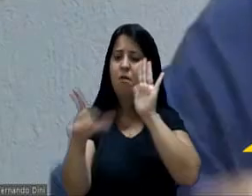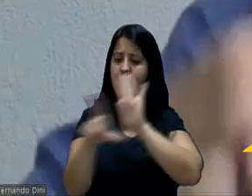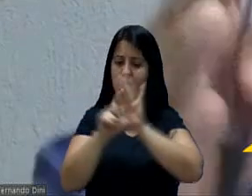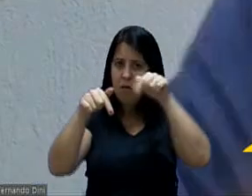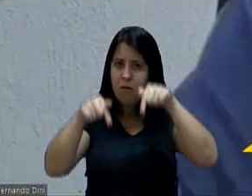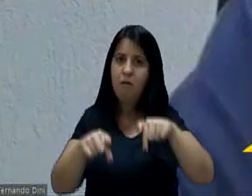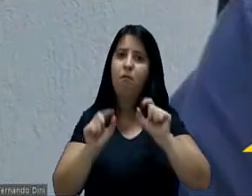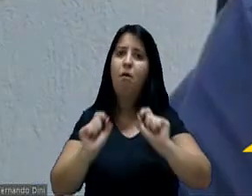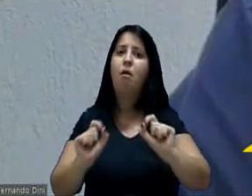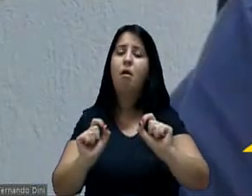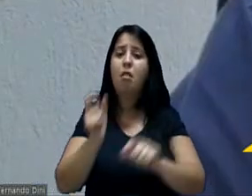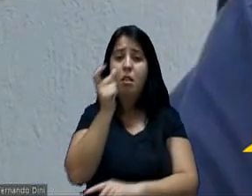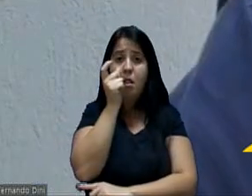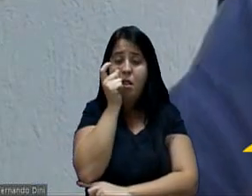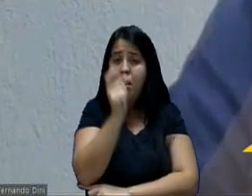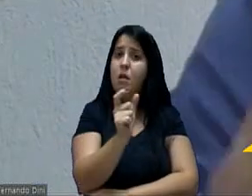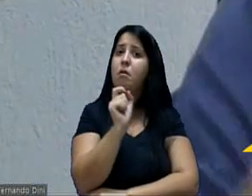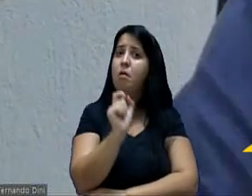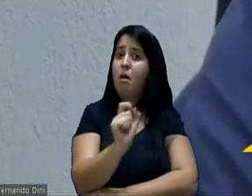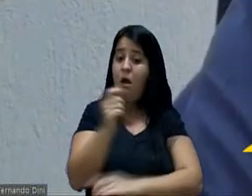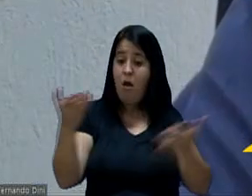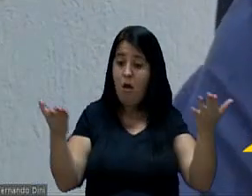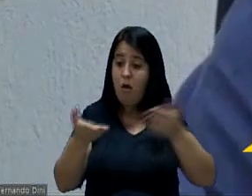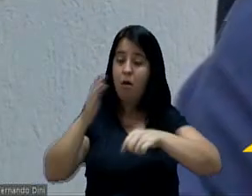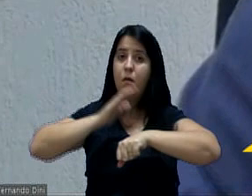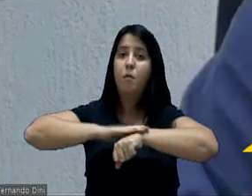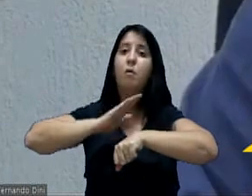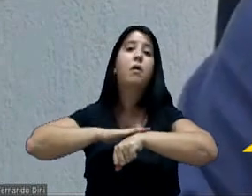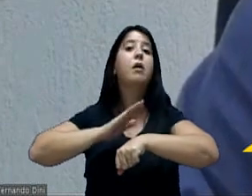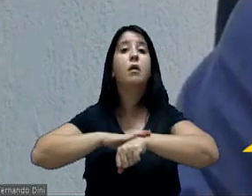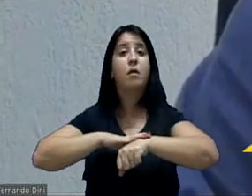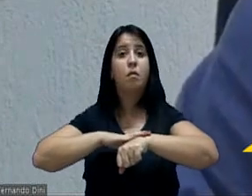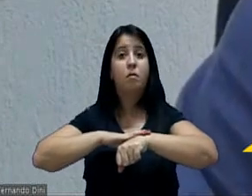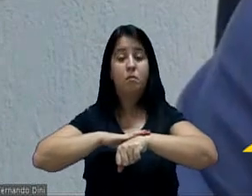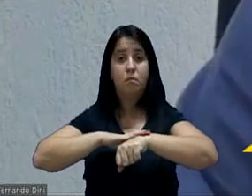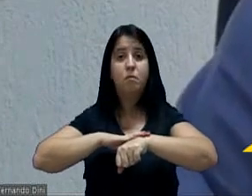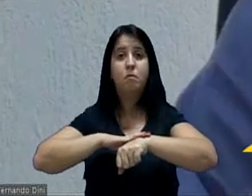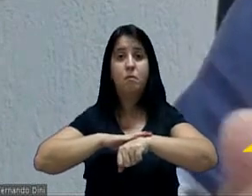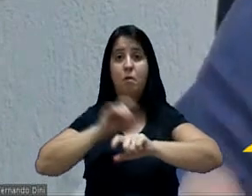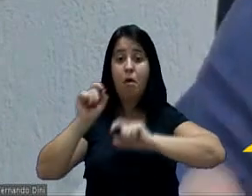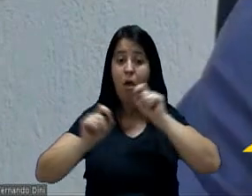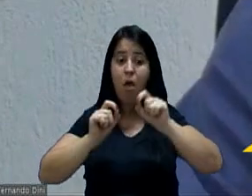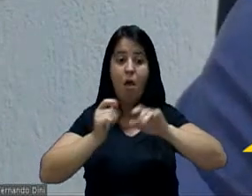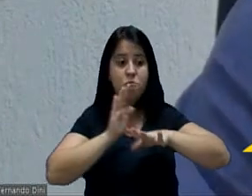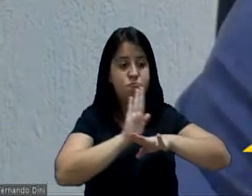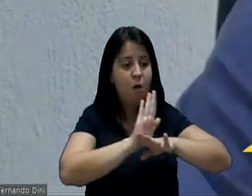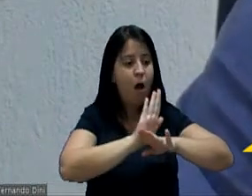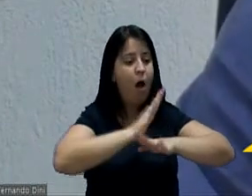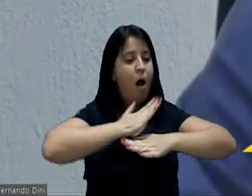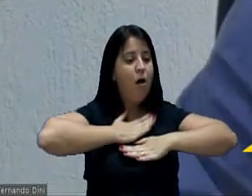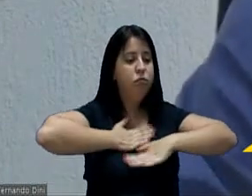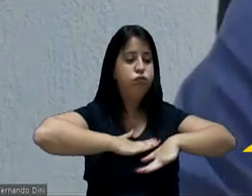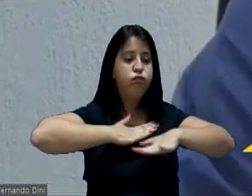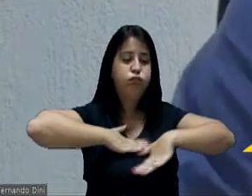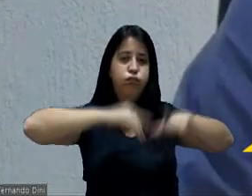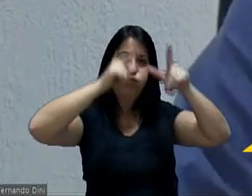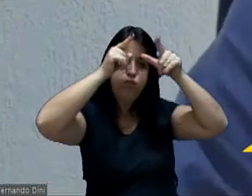está interessada, neste momento, em acalmar